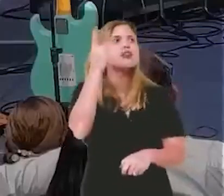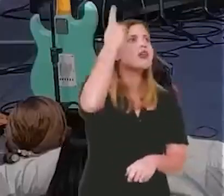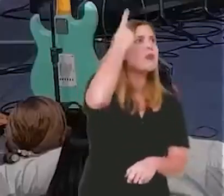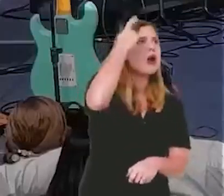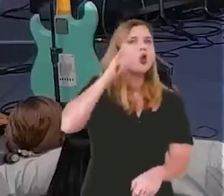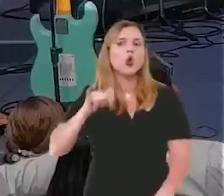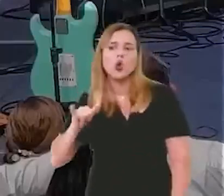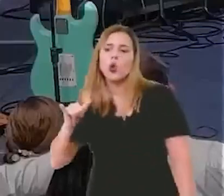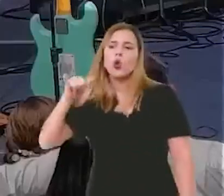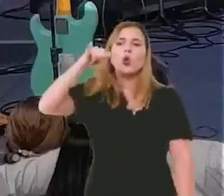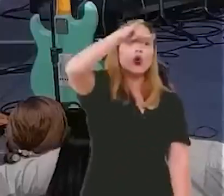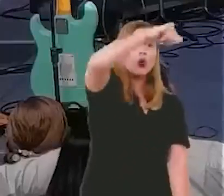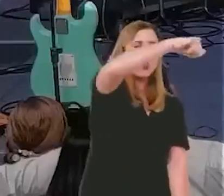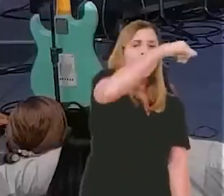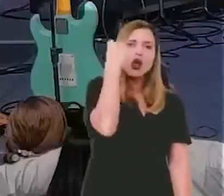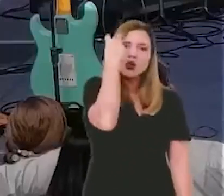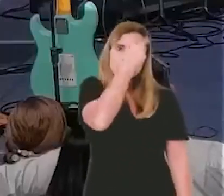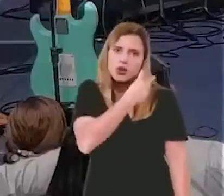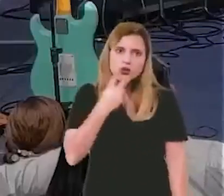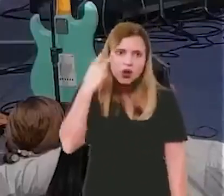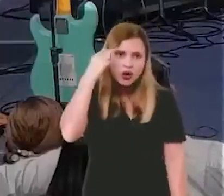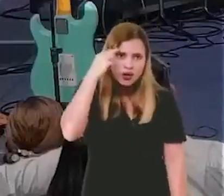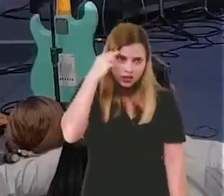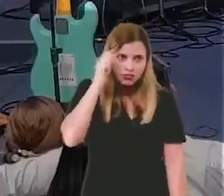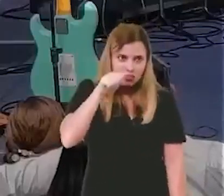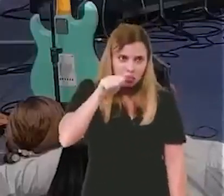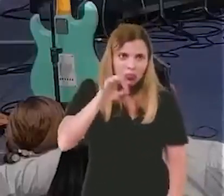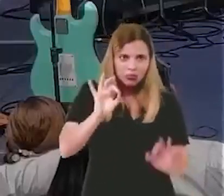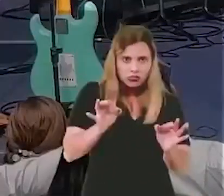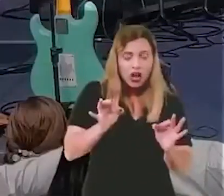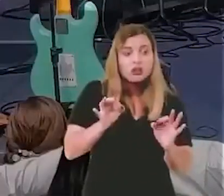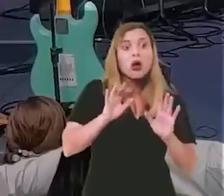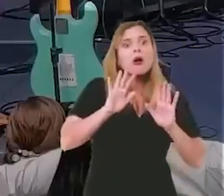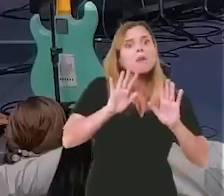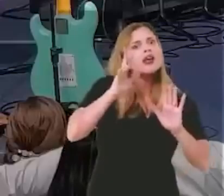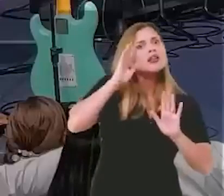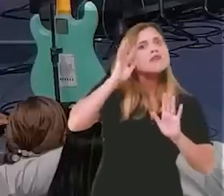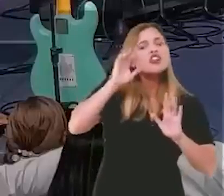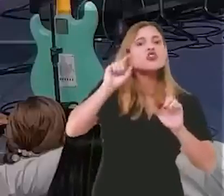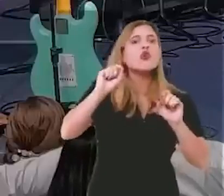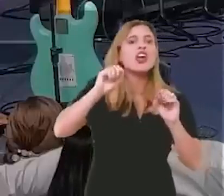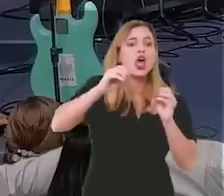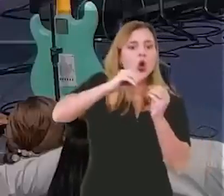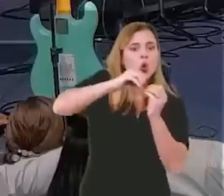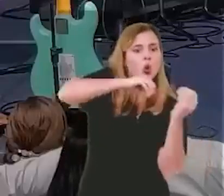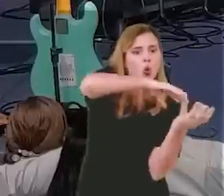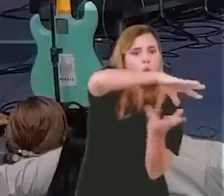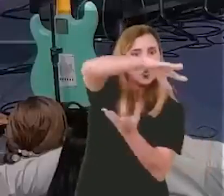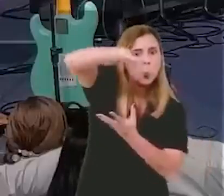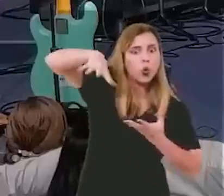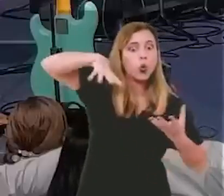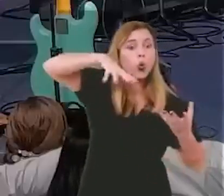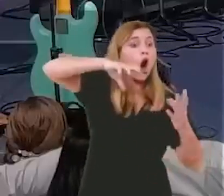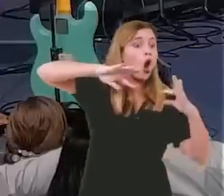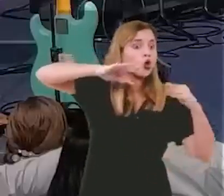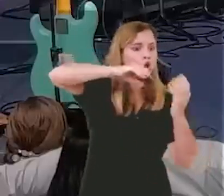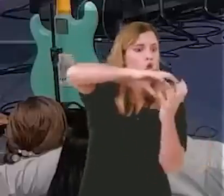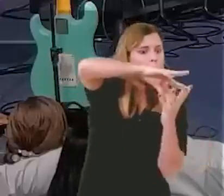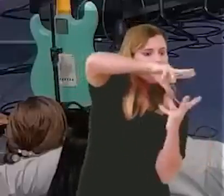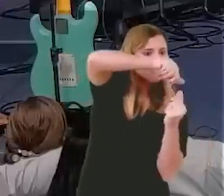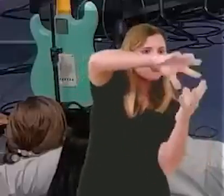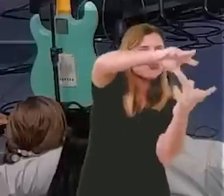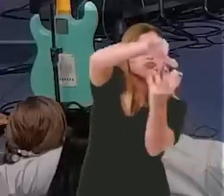sabe é que há mais estrelas no vento, vem todos os grãos de areia, as praias e desertos do nosso sobre a